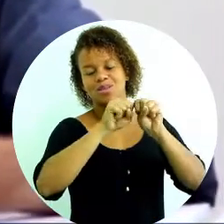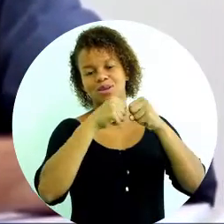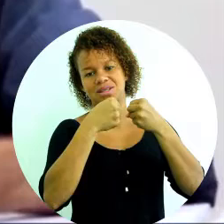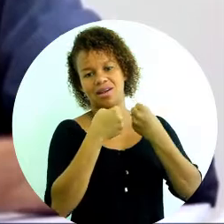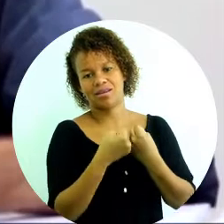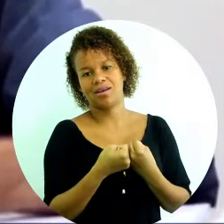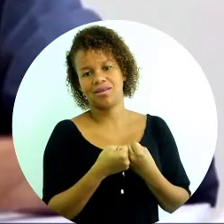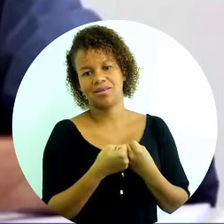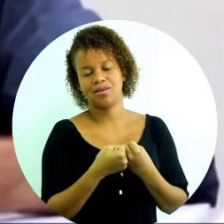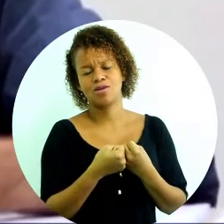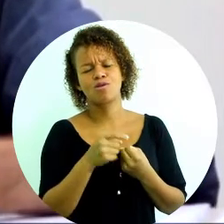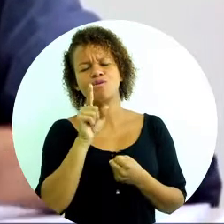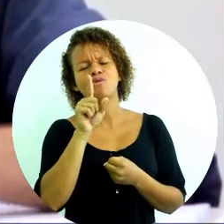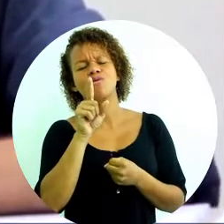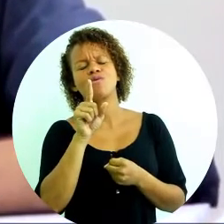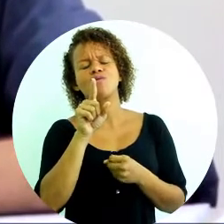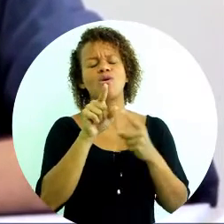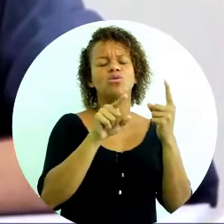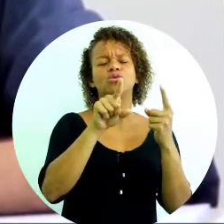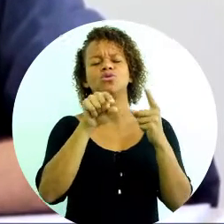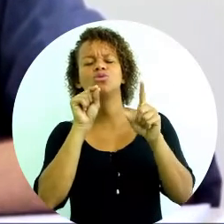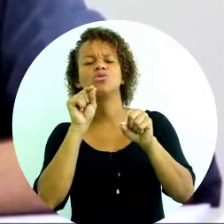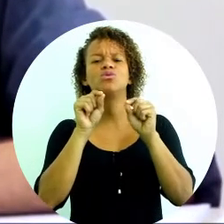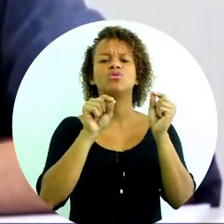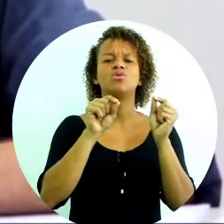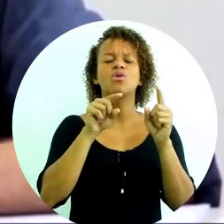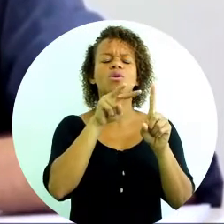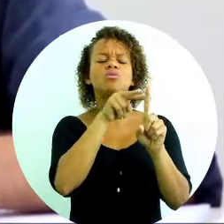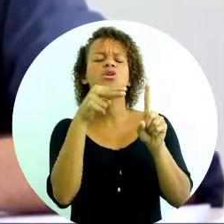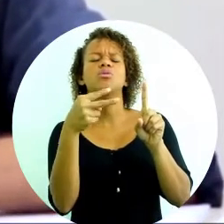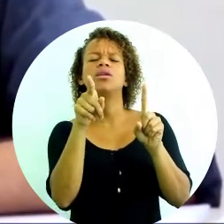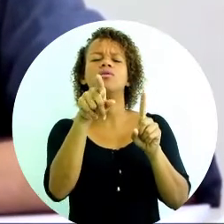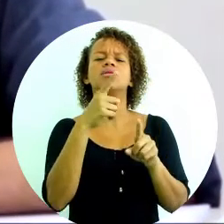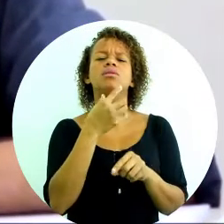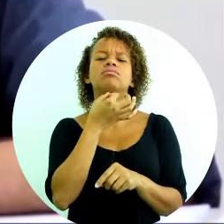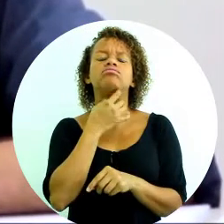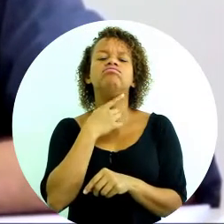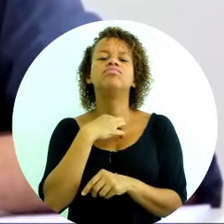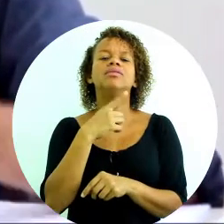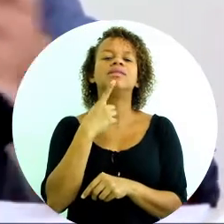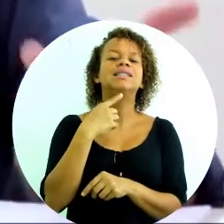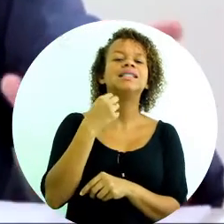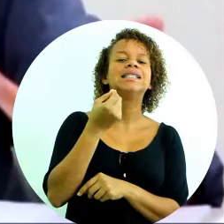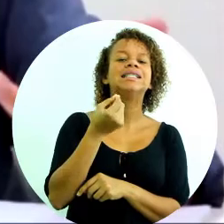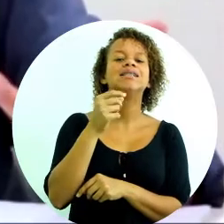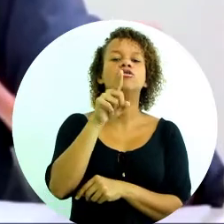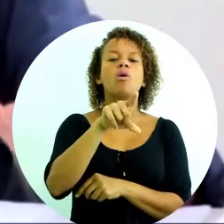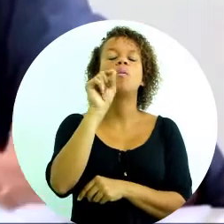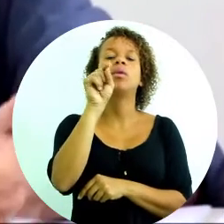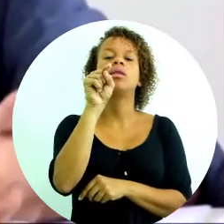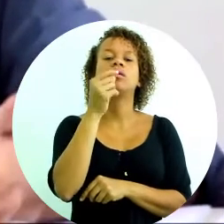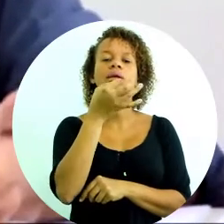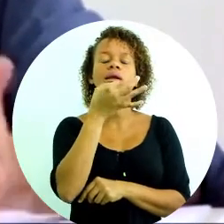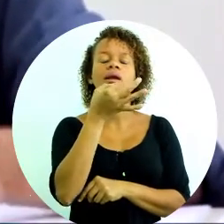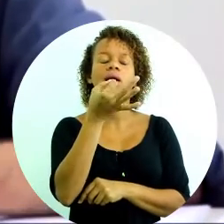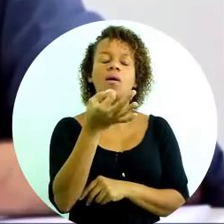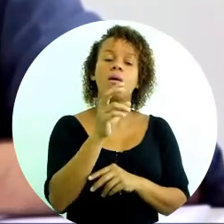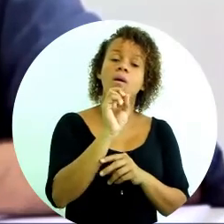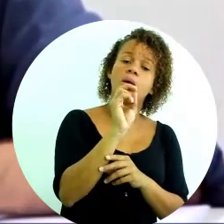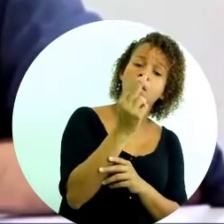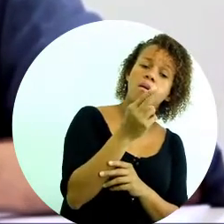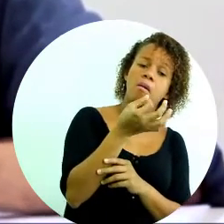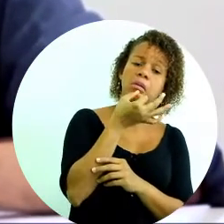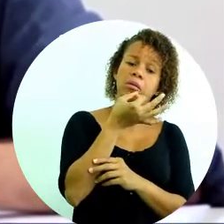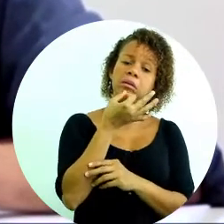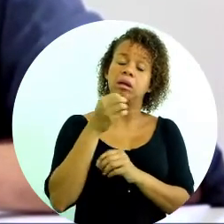de sociedade. Com qual dos dois você concorda? Com quais perspectivas? O modelo burguês ou a